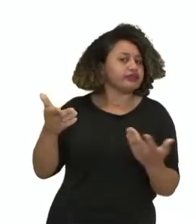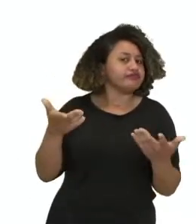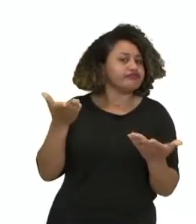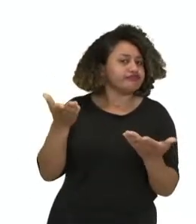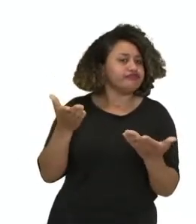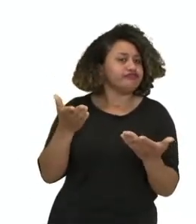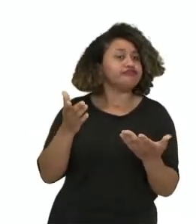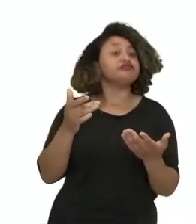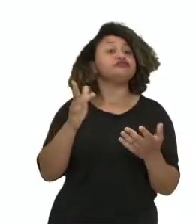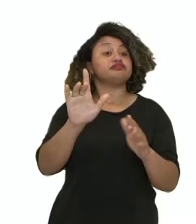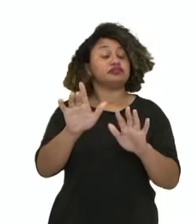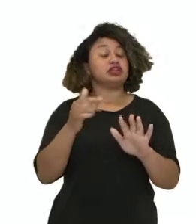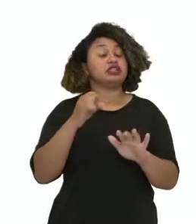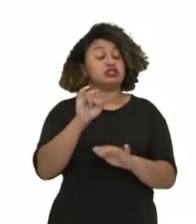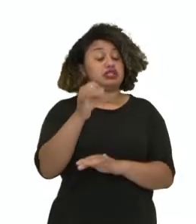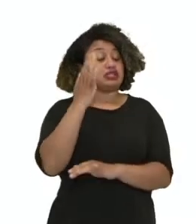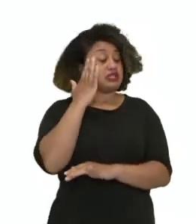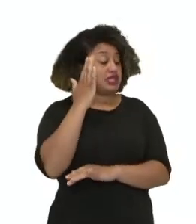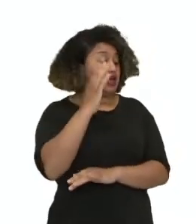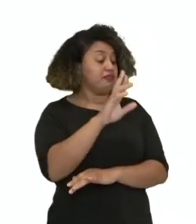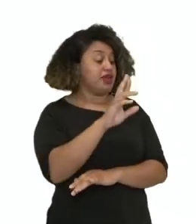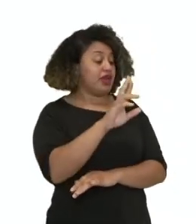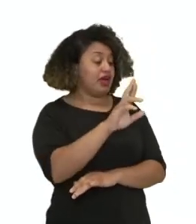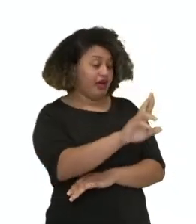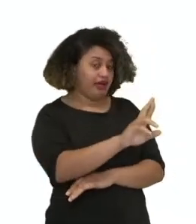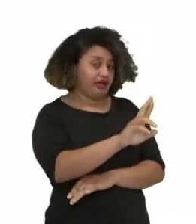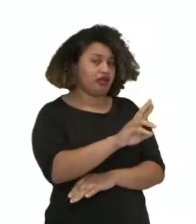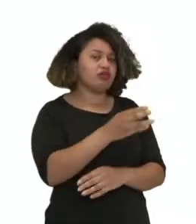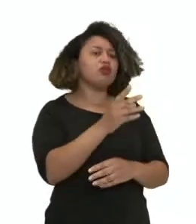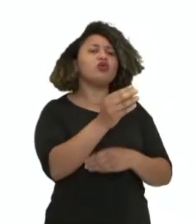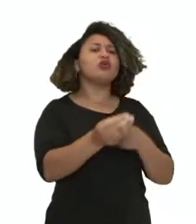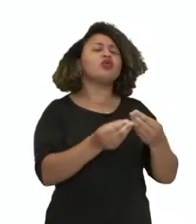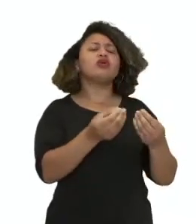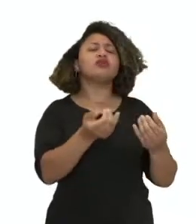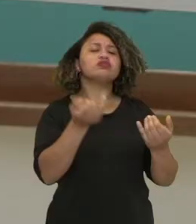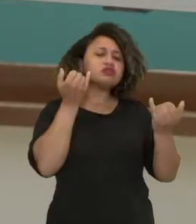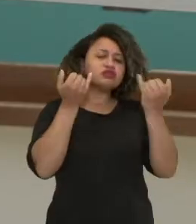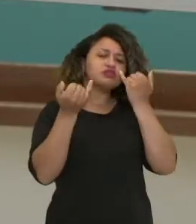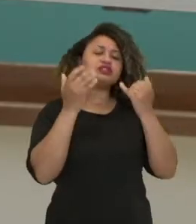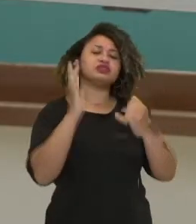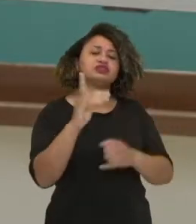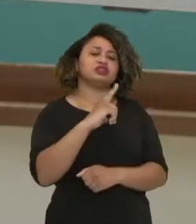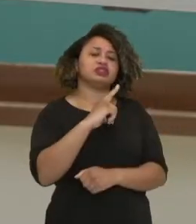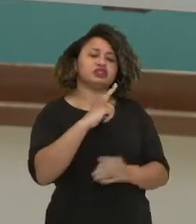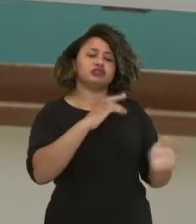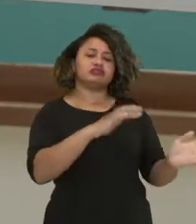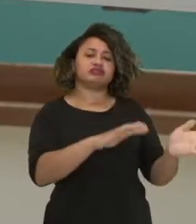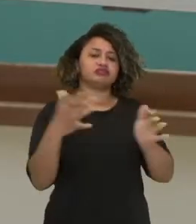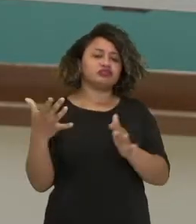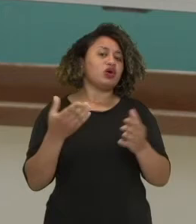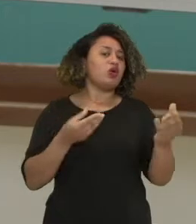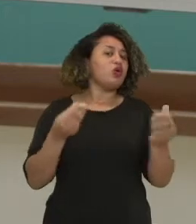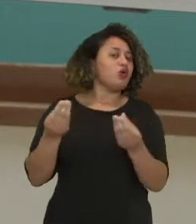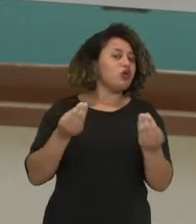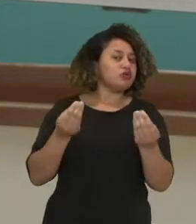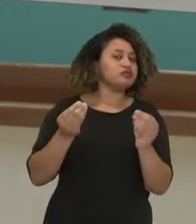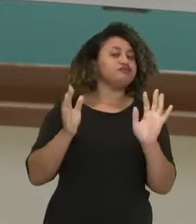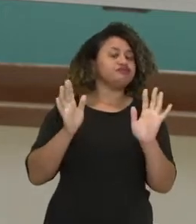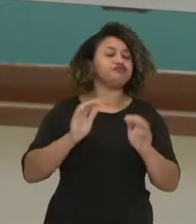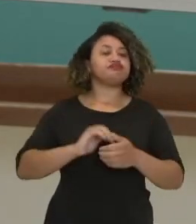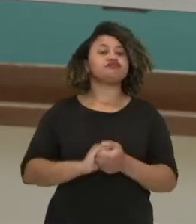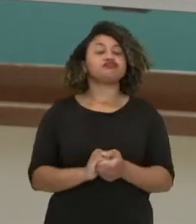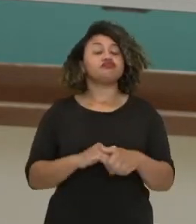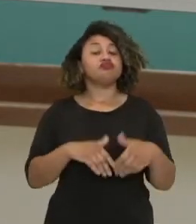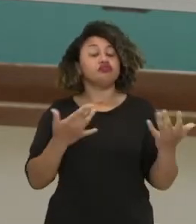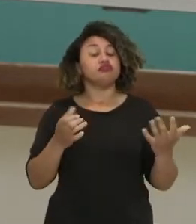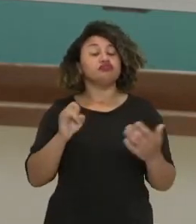E, conhecendo a razão, o que podemos saber, o que ela nos diz sobre a sequência? Então, se